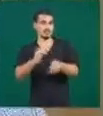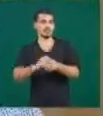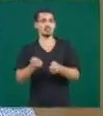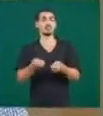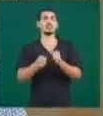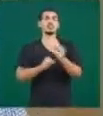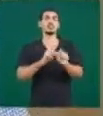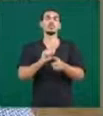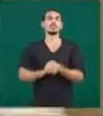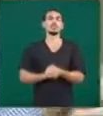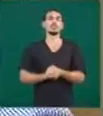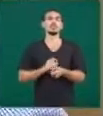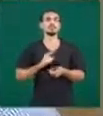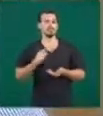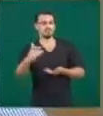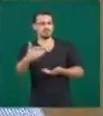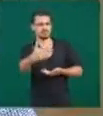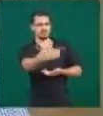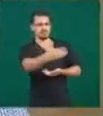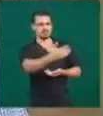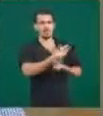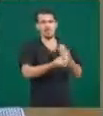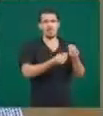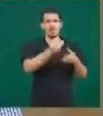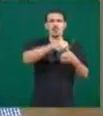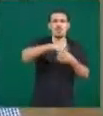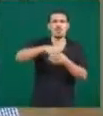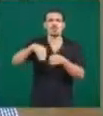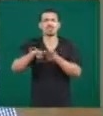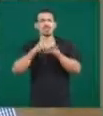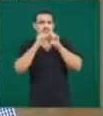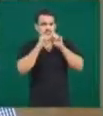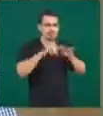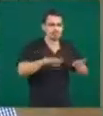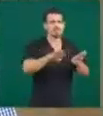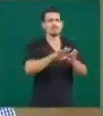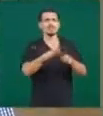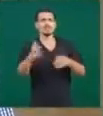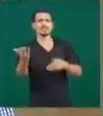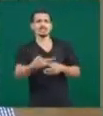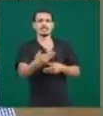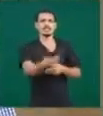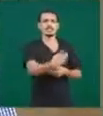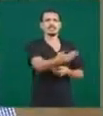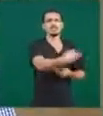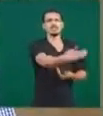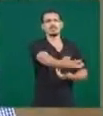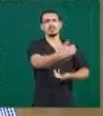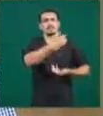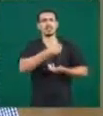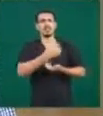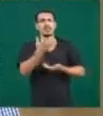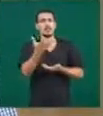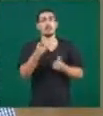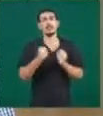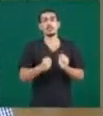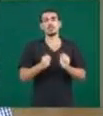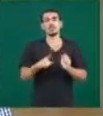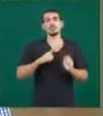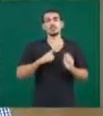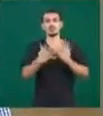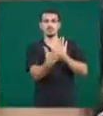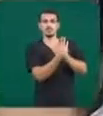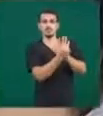colocar todas essas informações, desde plantio, pulverização, colheita, numa única interface e de